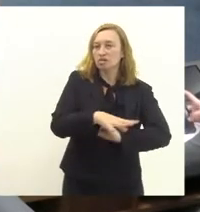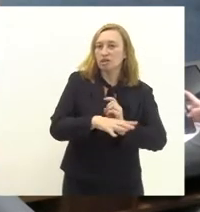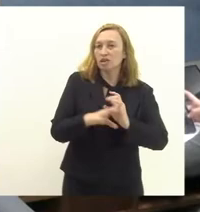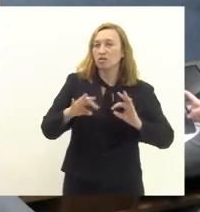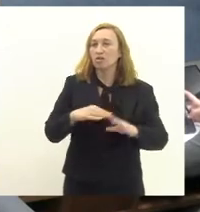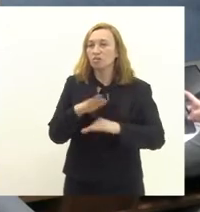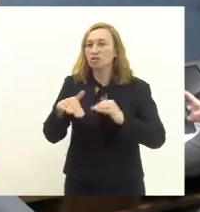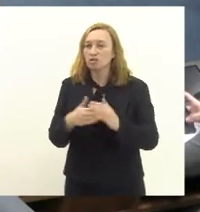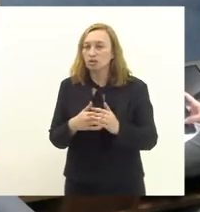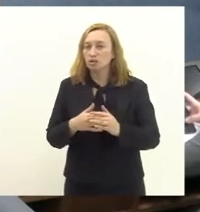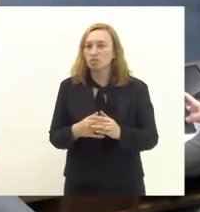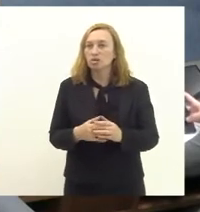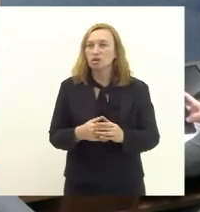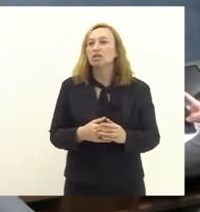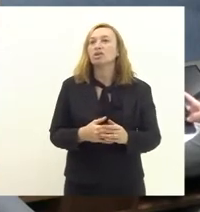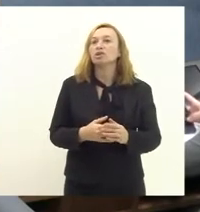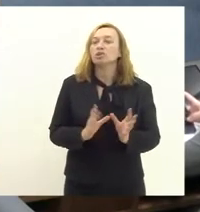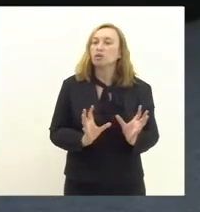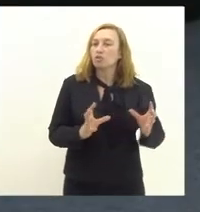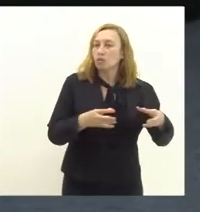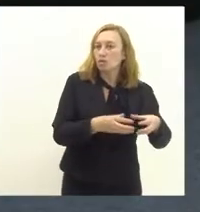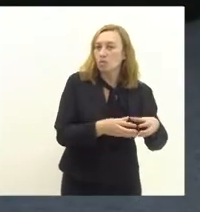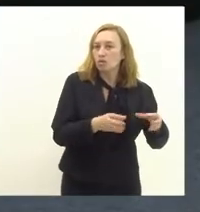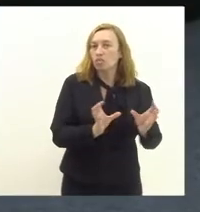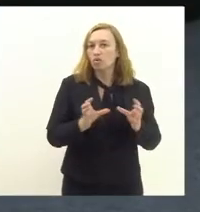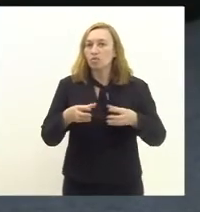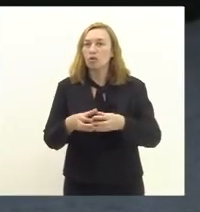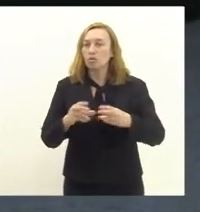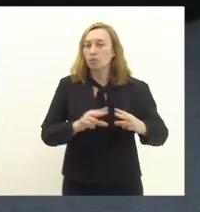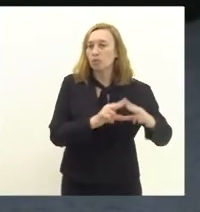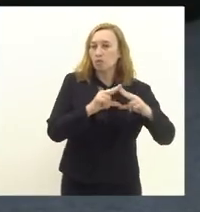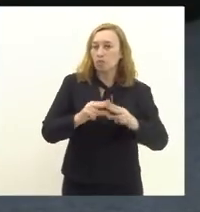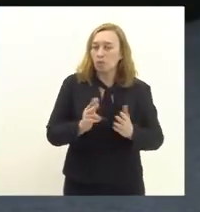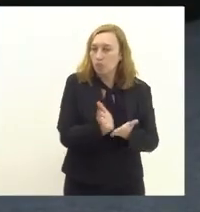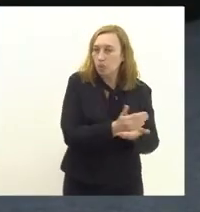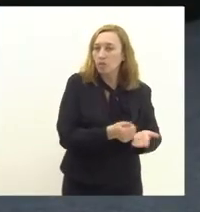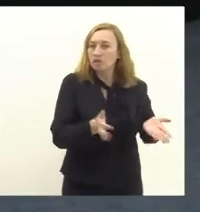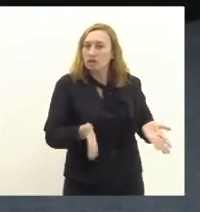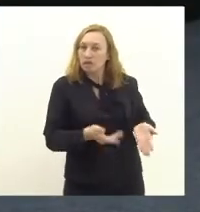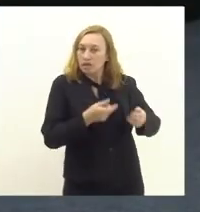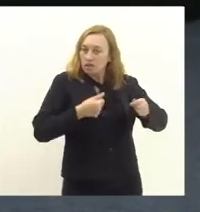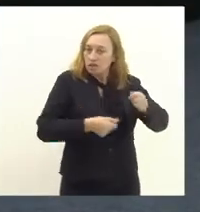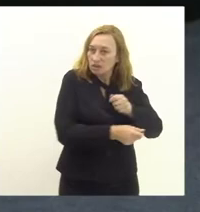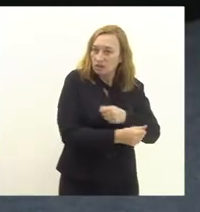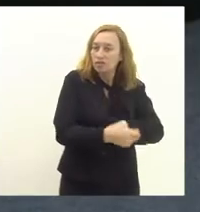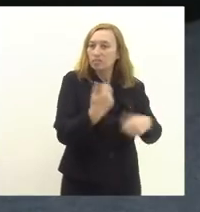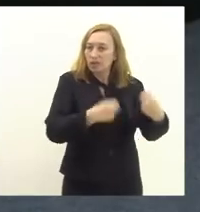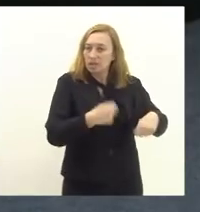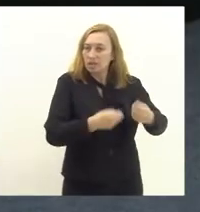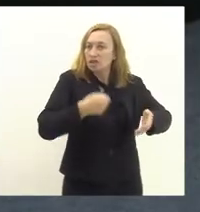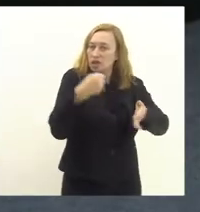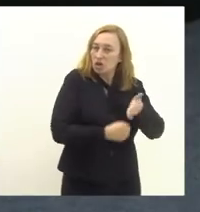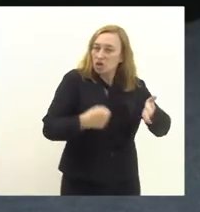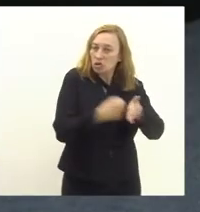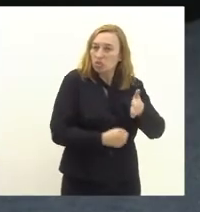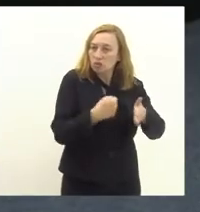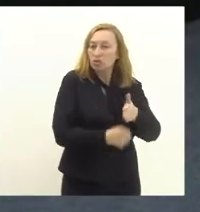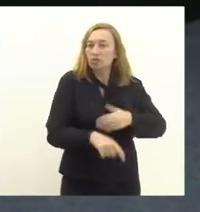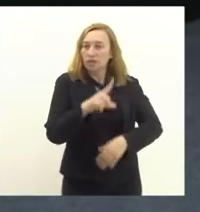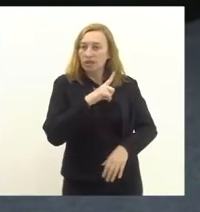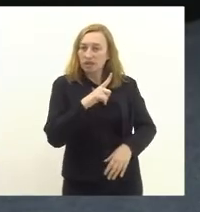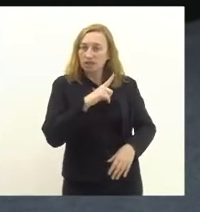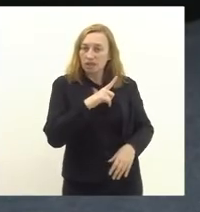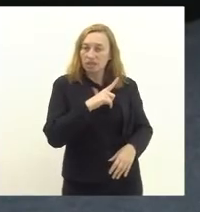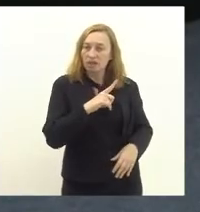um todo. Seja essas cooperativas que precisavam de incentivo, elas resistem e lutam para existir nessa cidade.